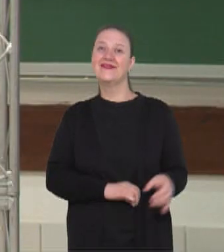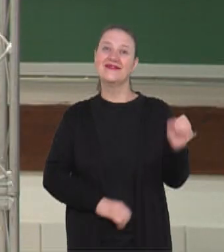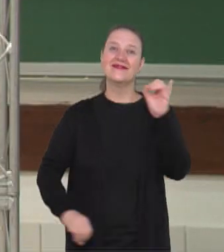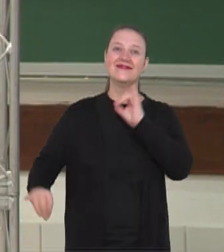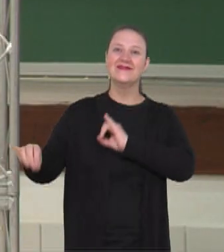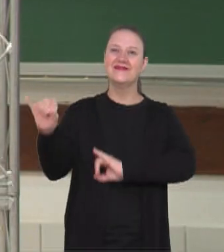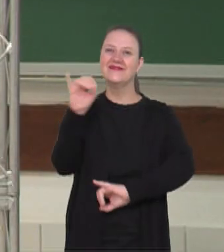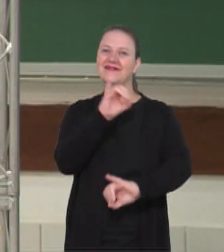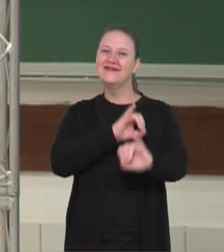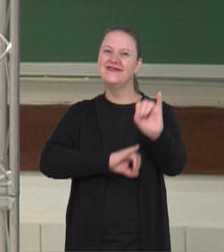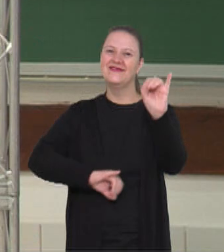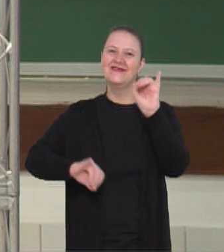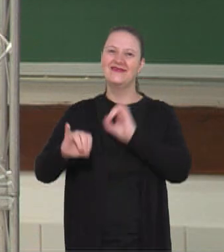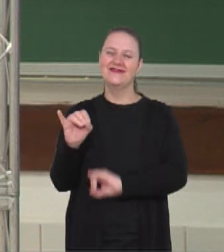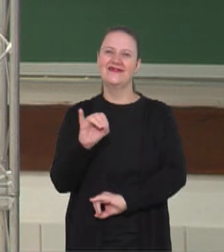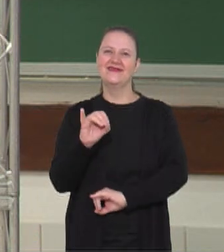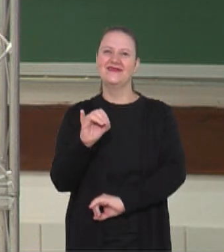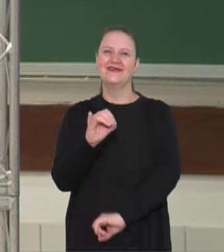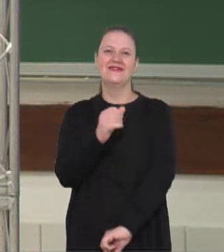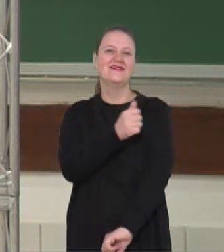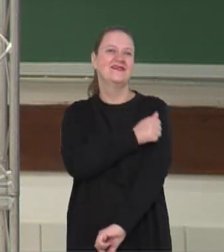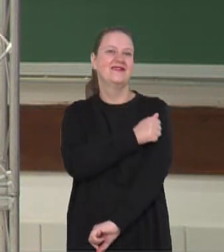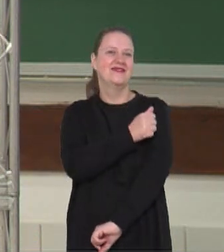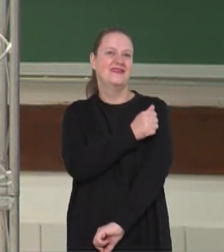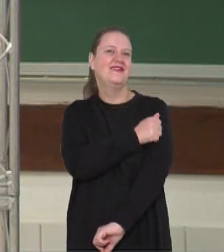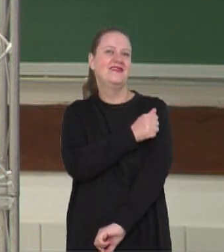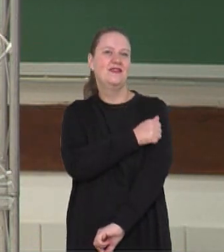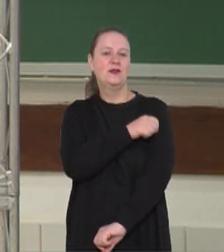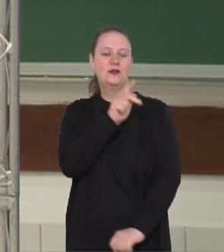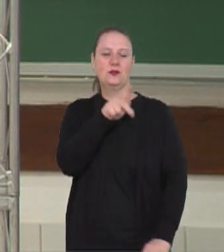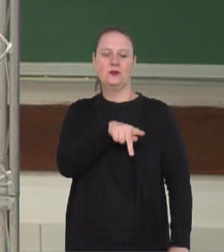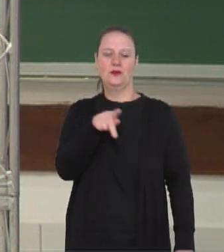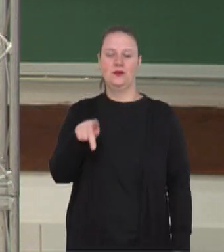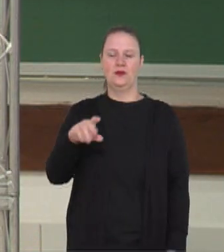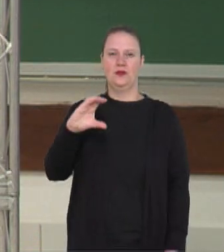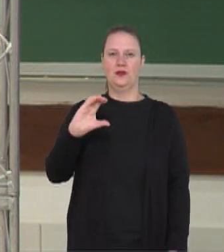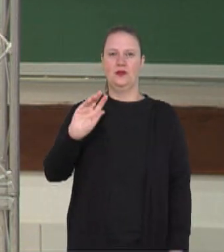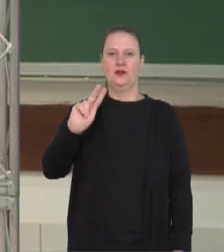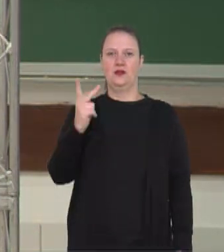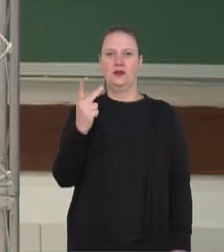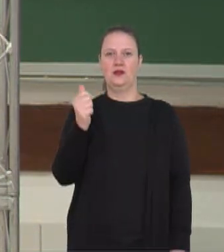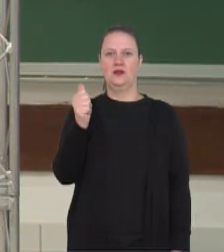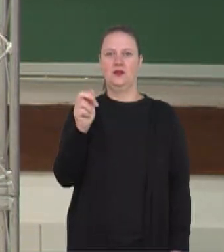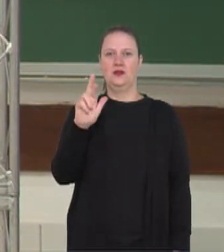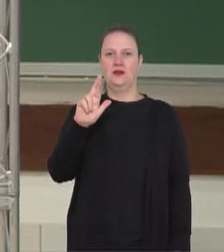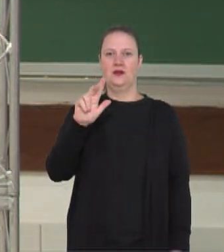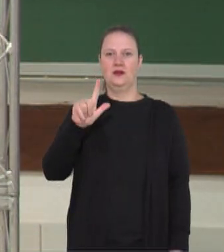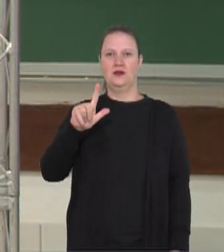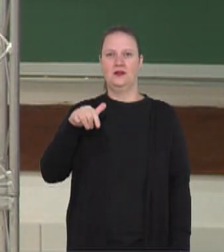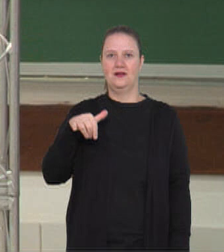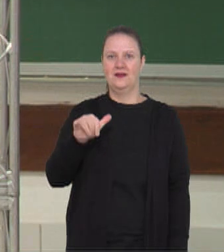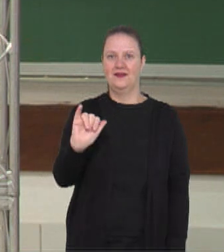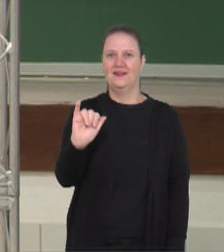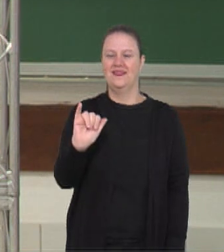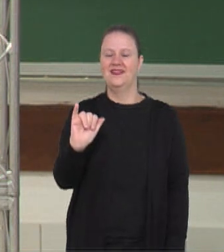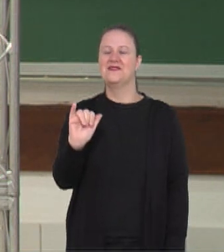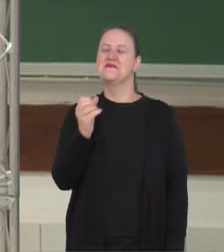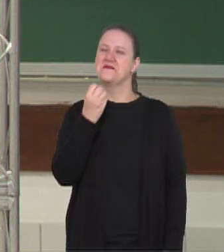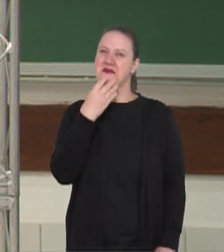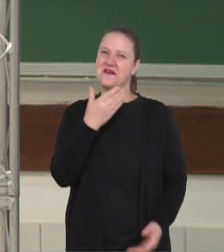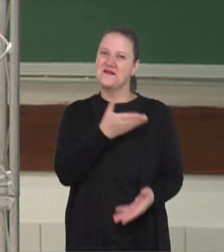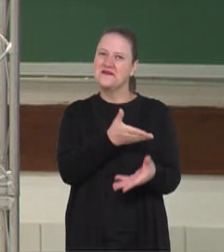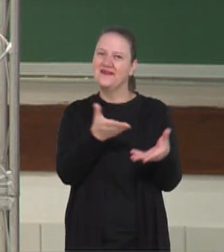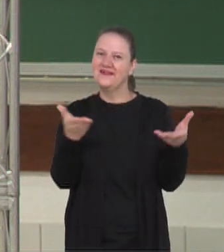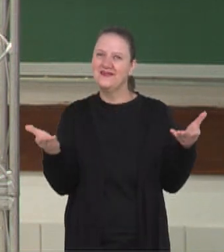Hello everybody, how are you? It's Teacher Charlie here and today is our class number 12. Então, olá pessoal, tudo bem com